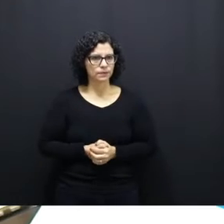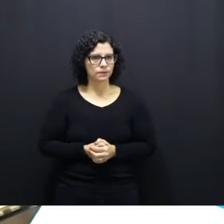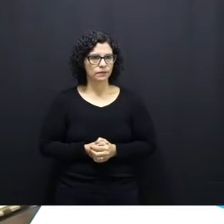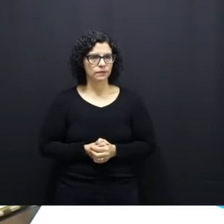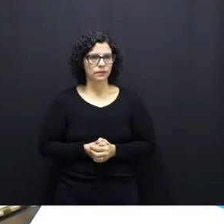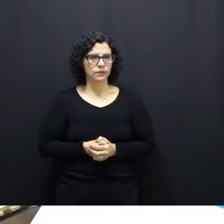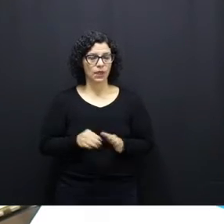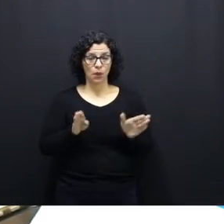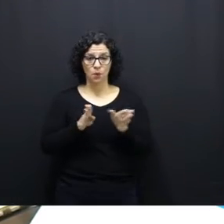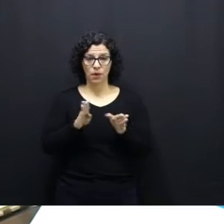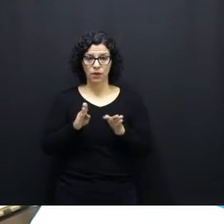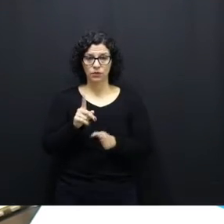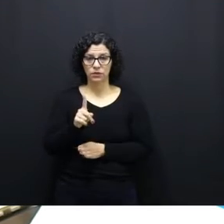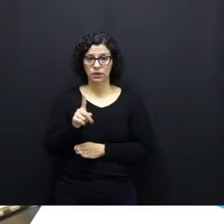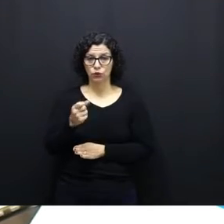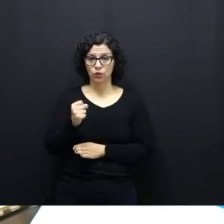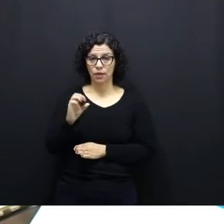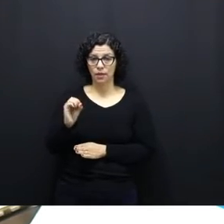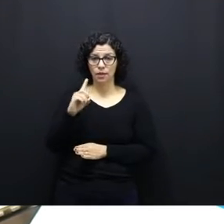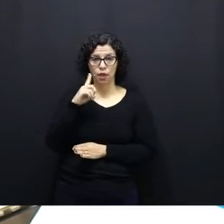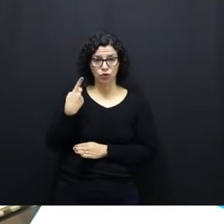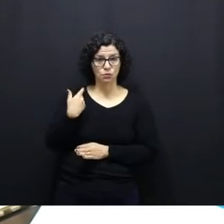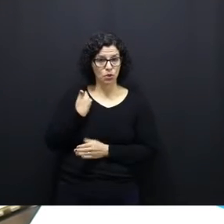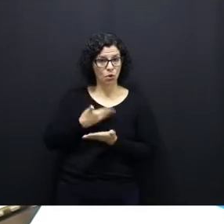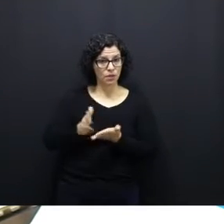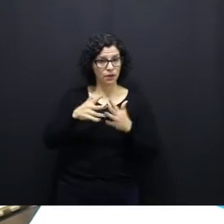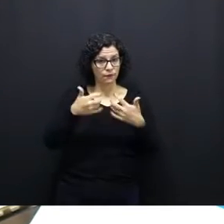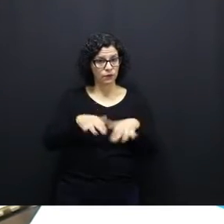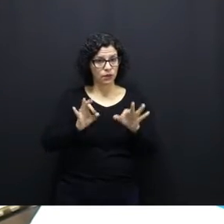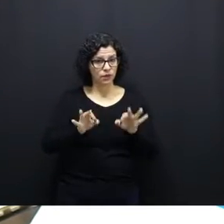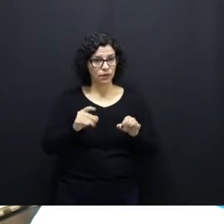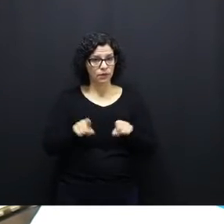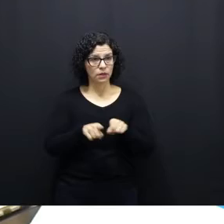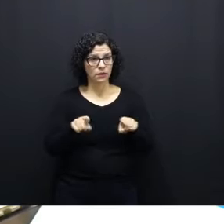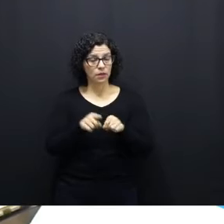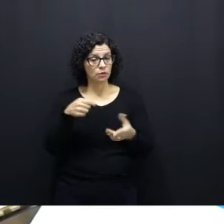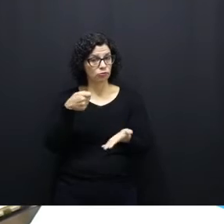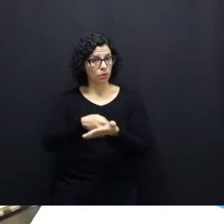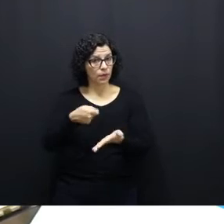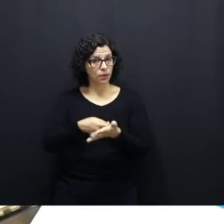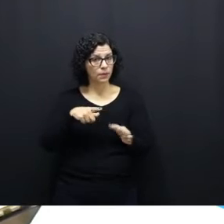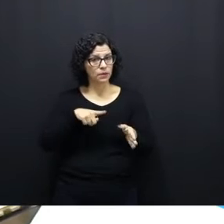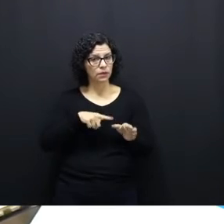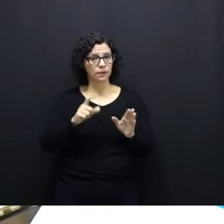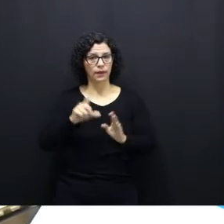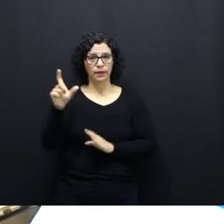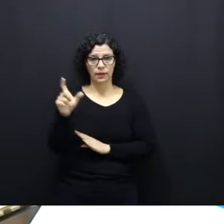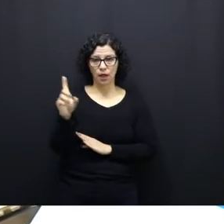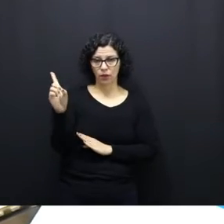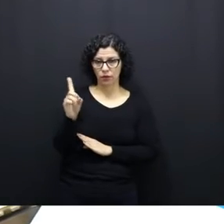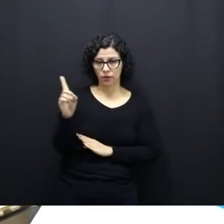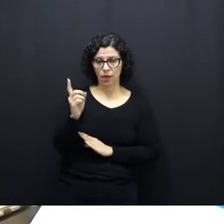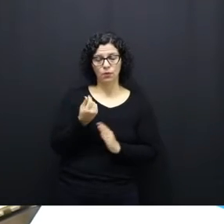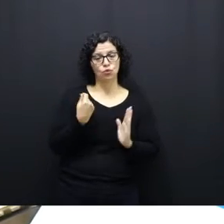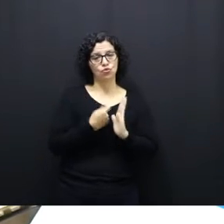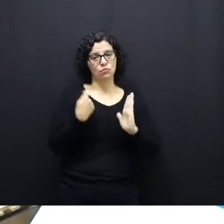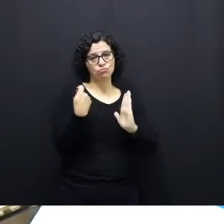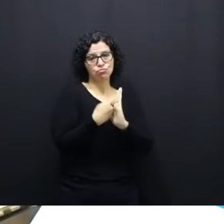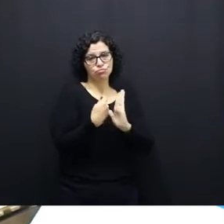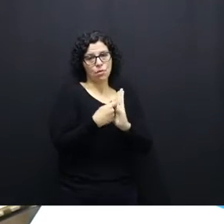e tem um prazo aqui de 180 dias para entrar em vigência mas que venha ser colocado o pagamento em crédito e débito